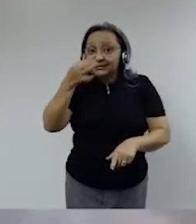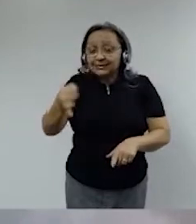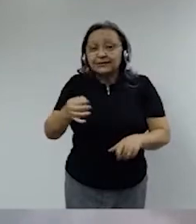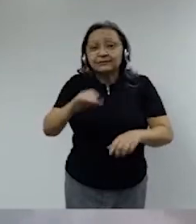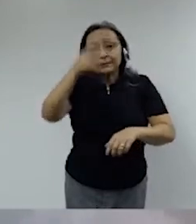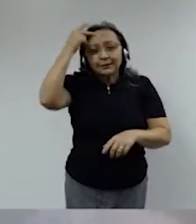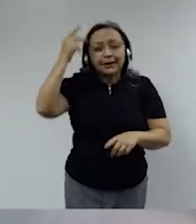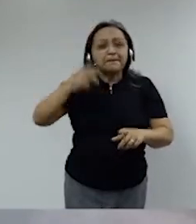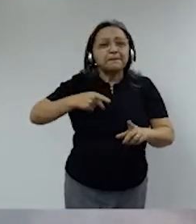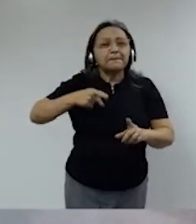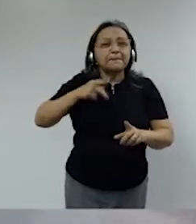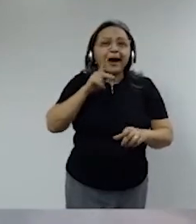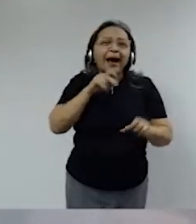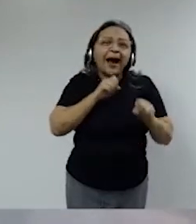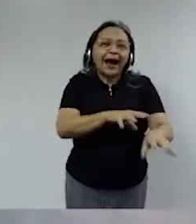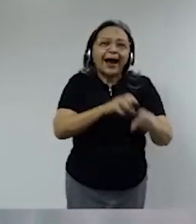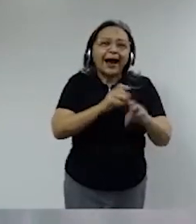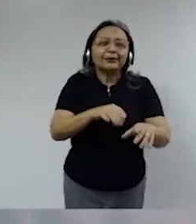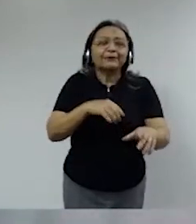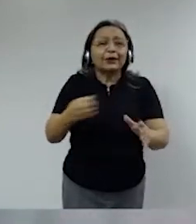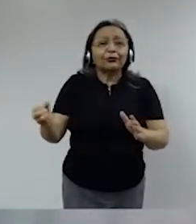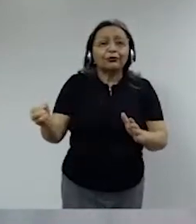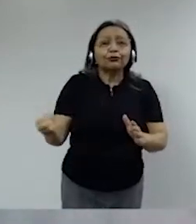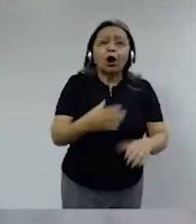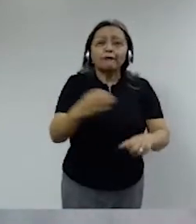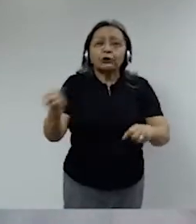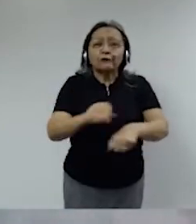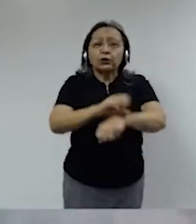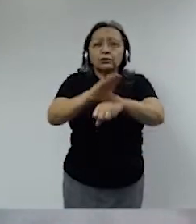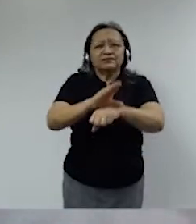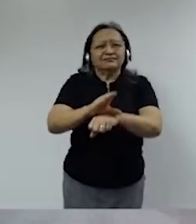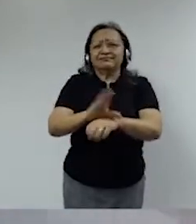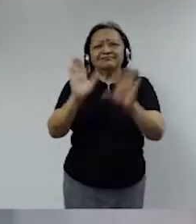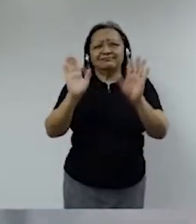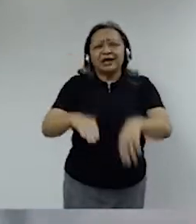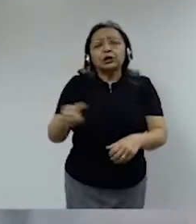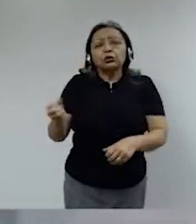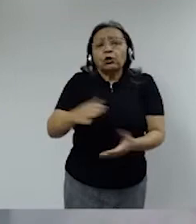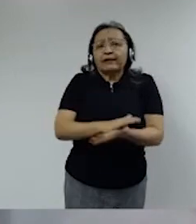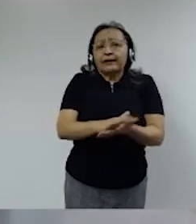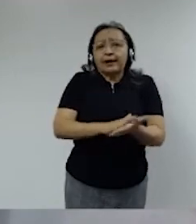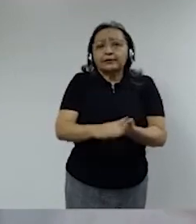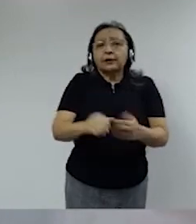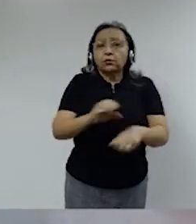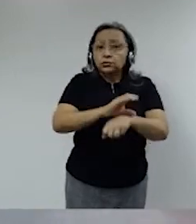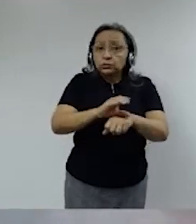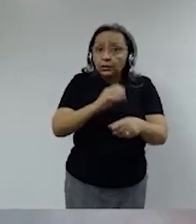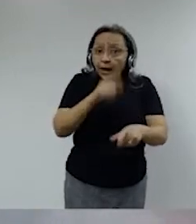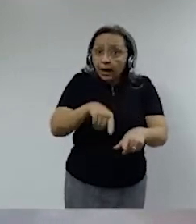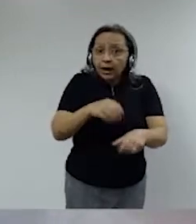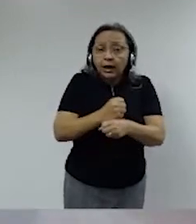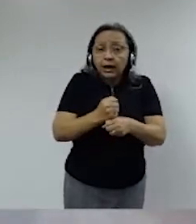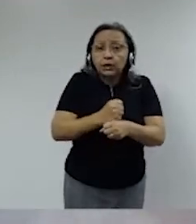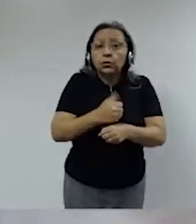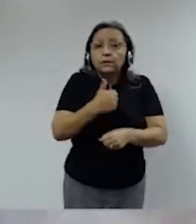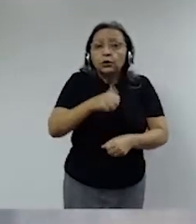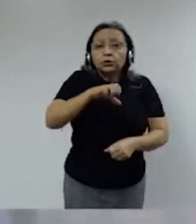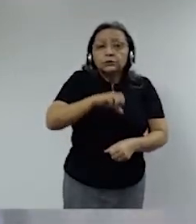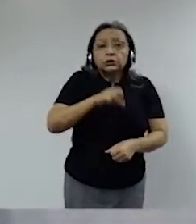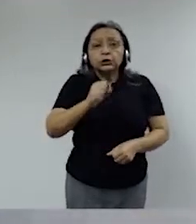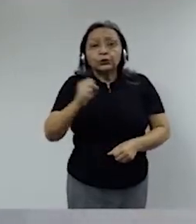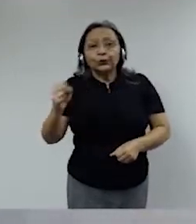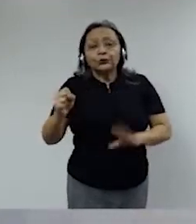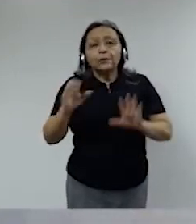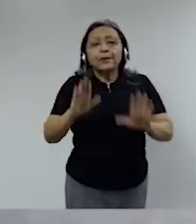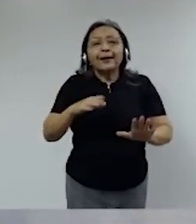e está falando, a gente fala assim, não, porque a nova Constituição... A Constituição não é nova, a Constituição é de 88. Às vezes a gente fala isso, mas a gente não se dá conta que ela não é...